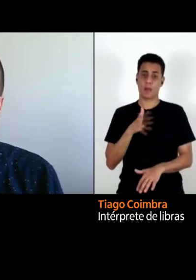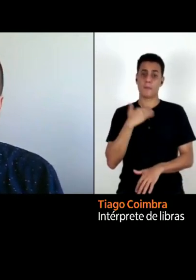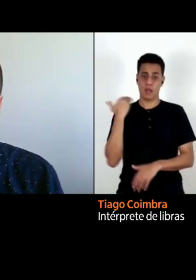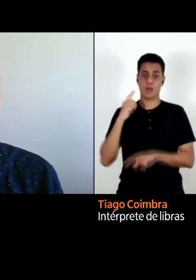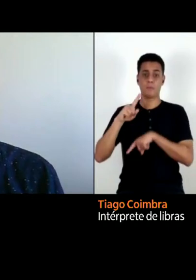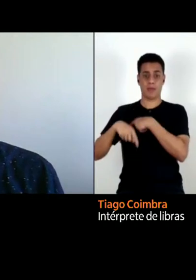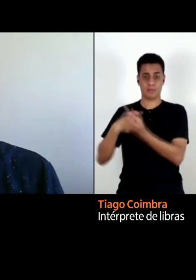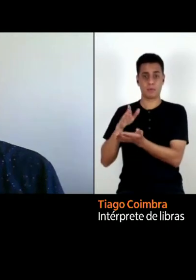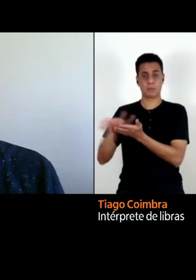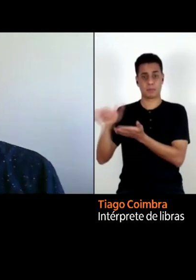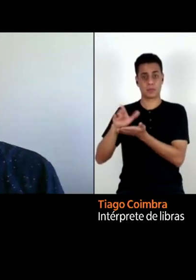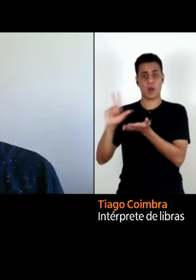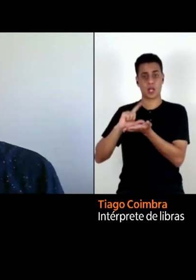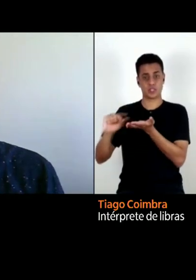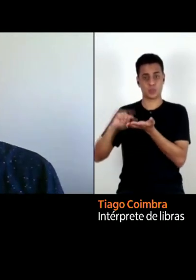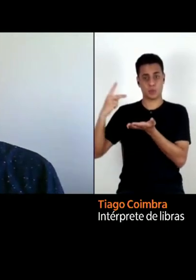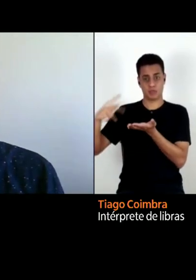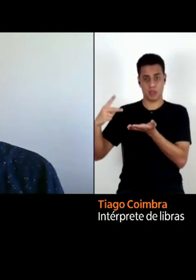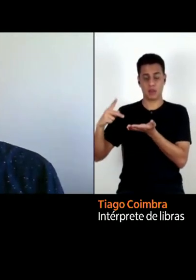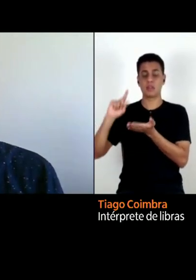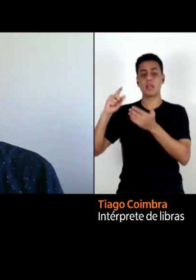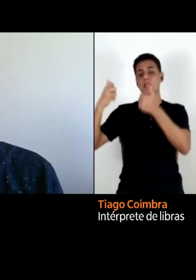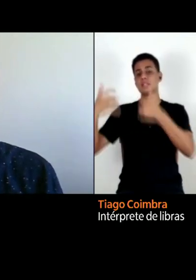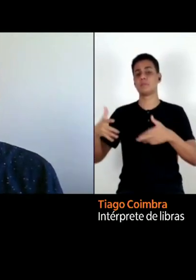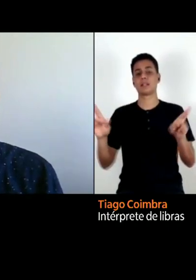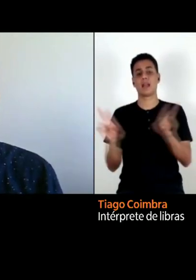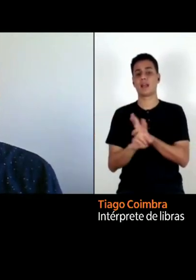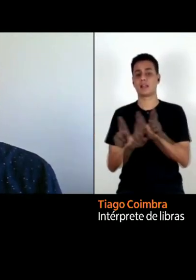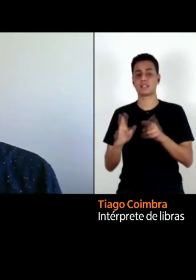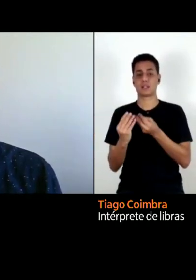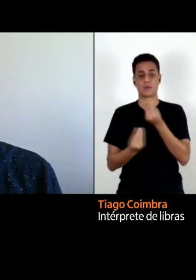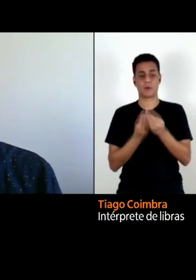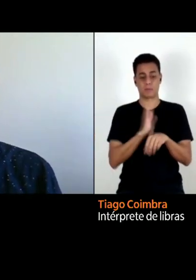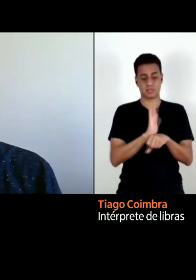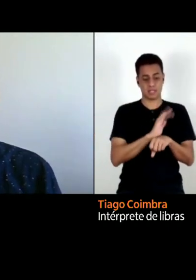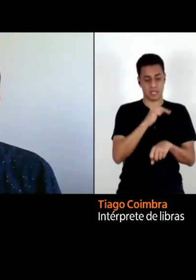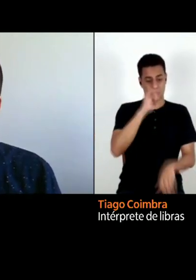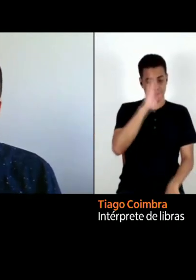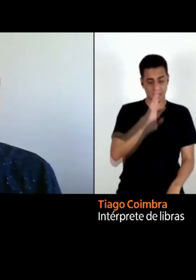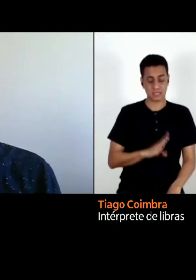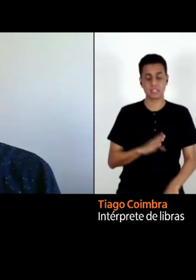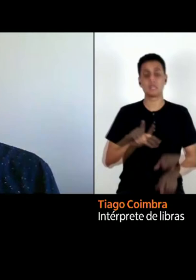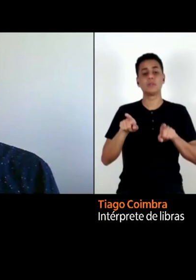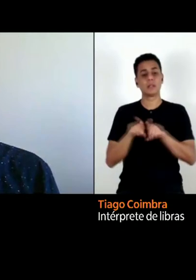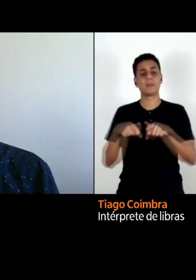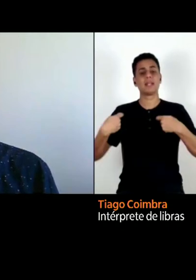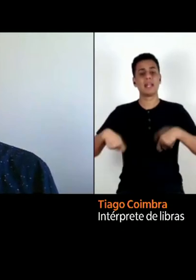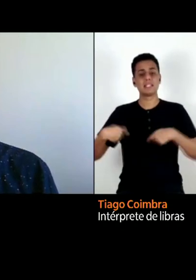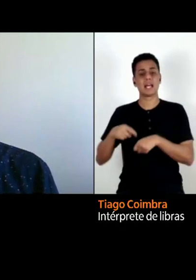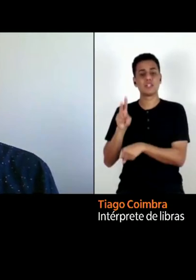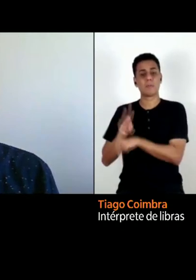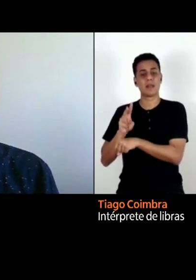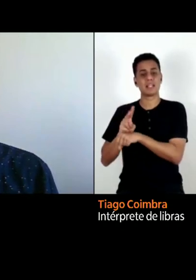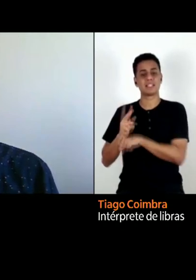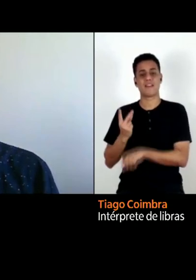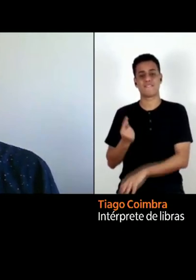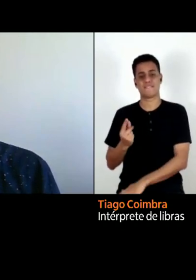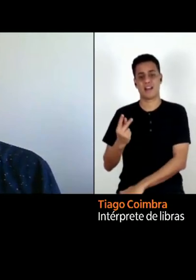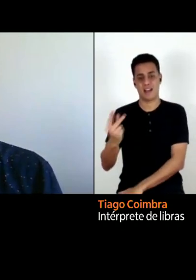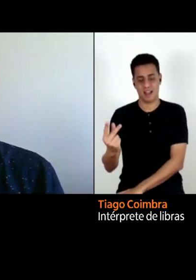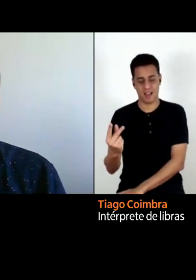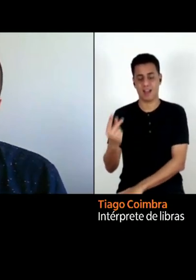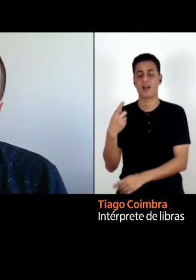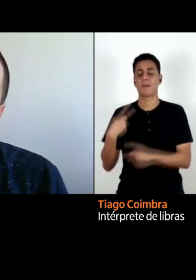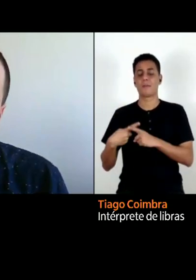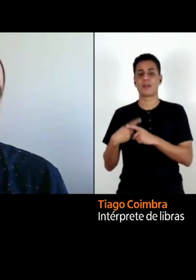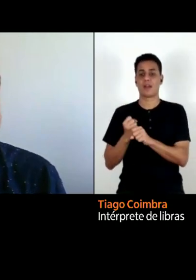cinema brasileiro e da urgência da preservação de filmes, diante das inúmeras perdas ao longo do tempo e